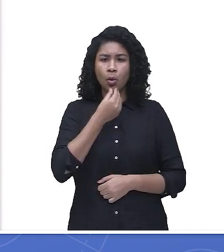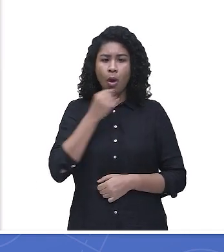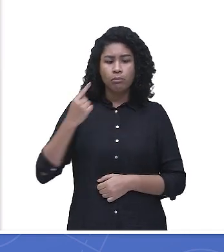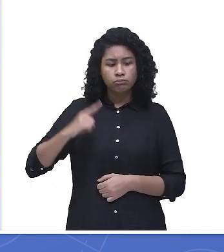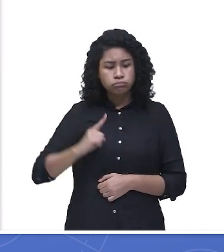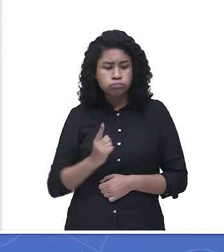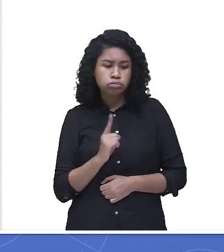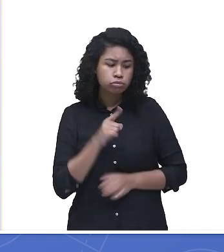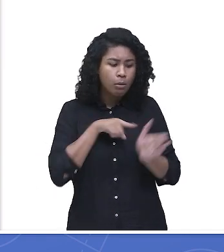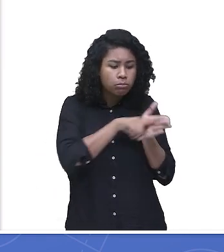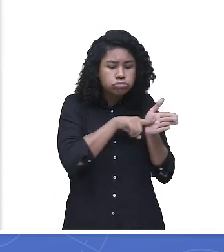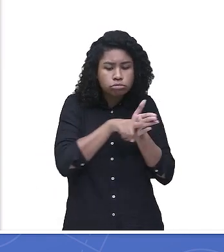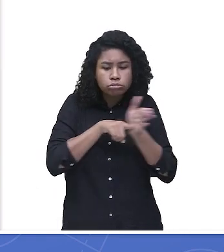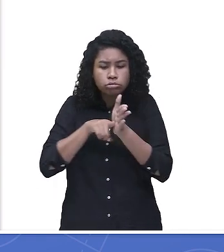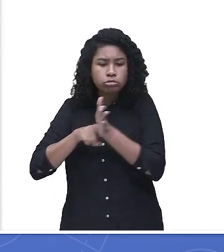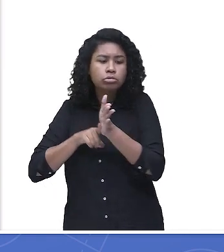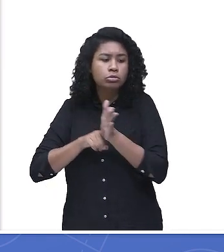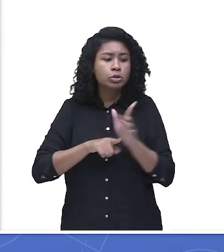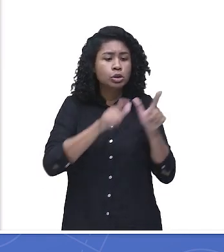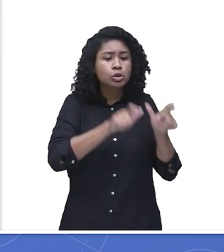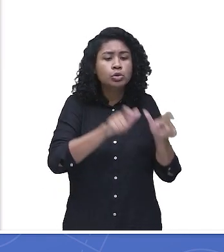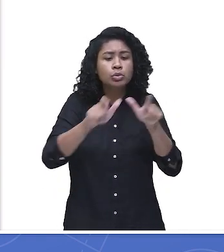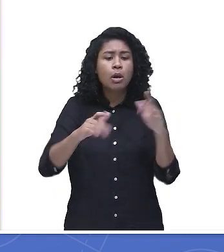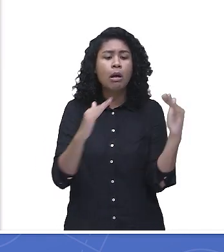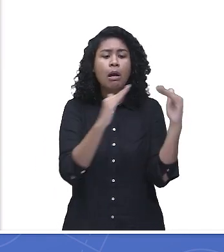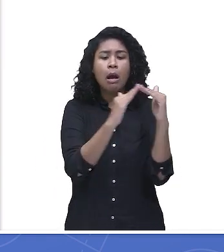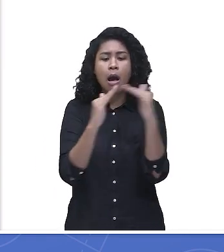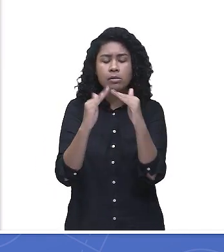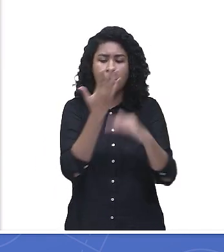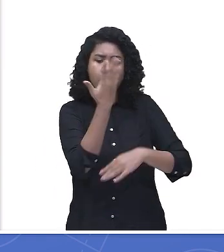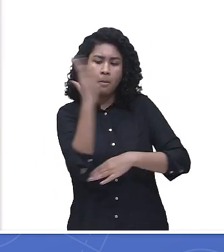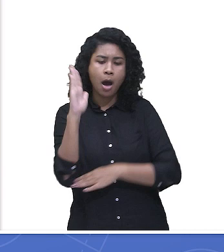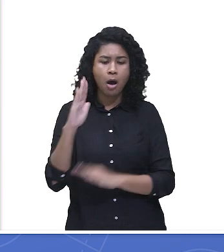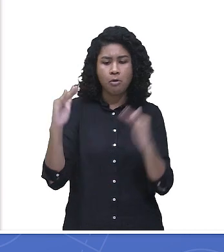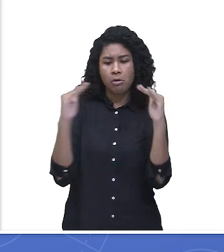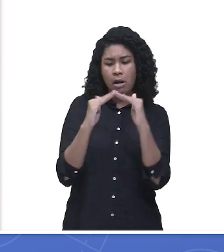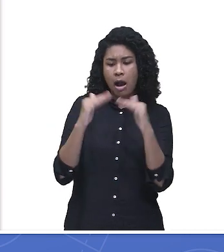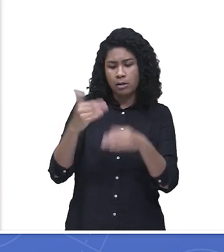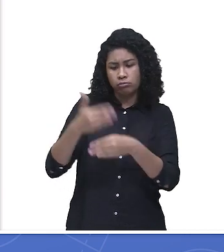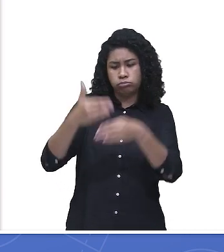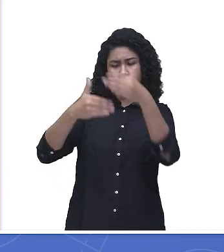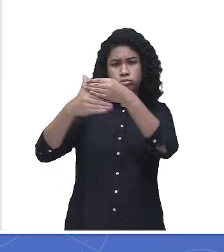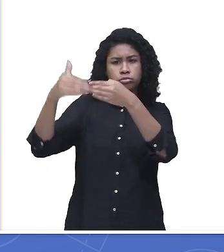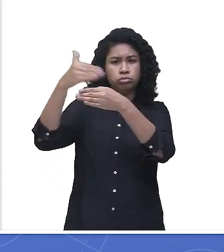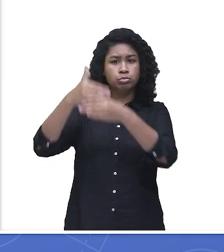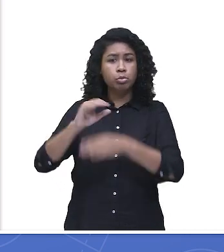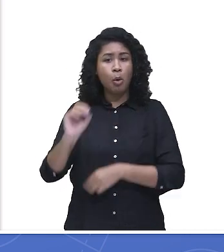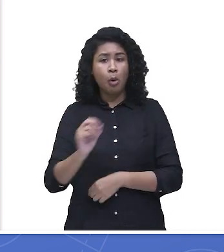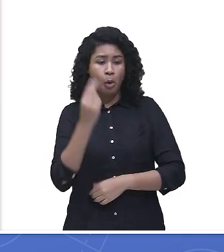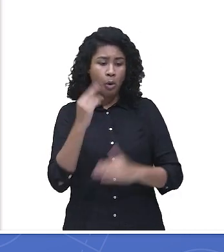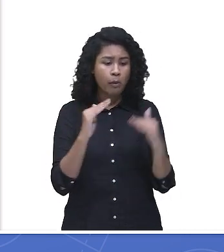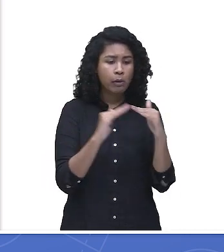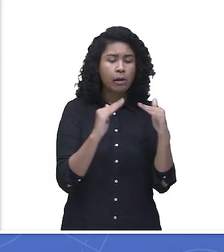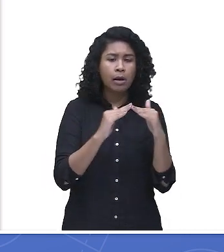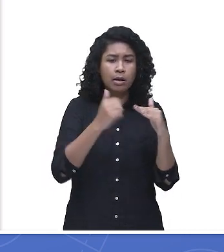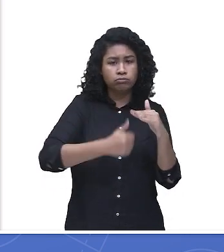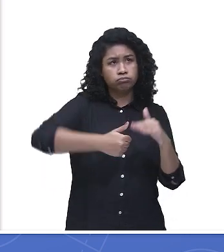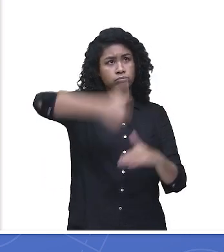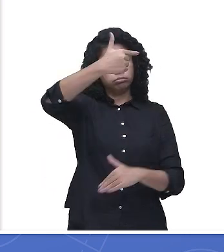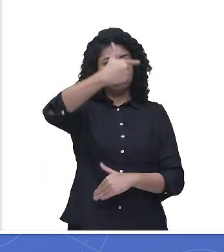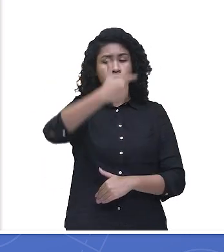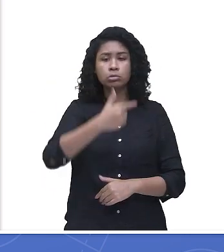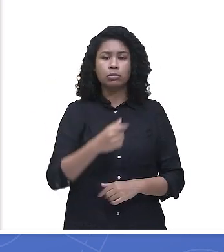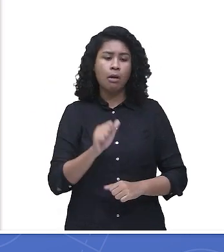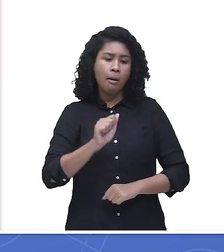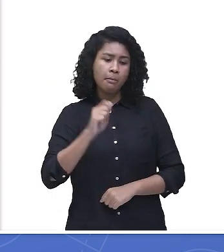pelas pensões, pelas casas de bairro e de cimento armado pelo sobradinho. E pelo